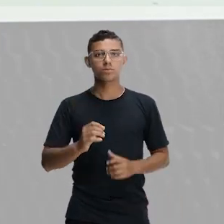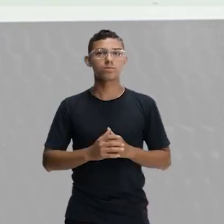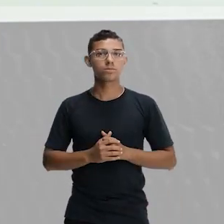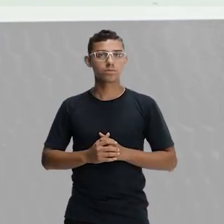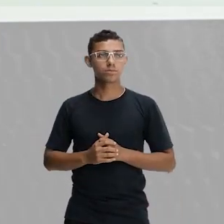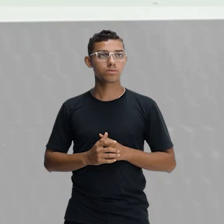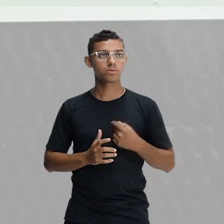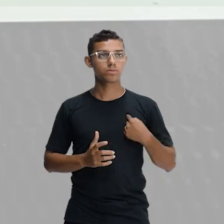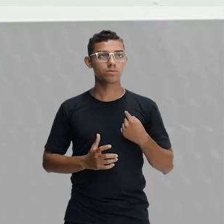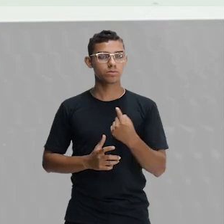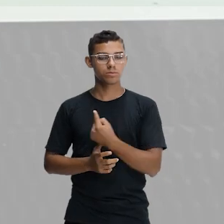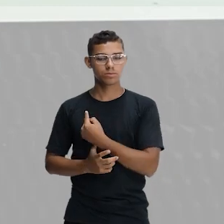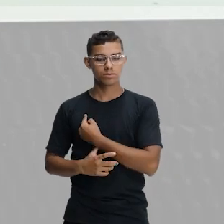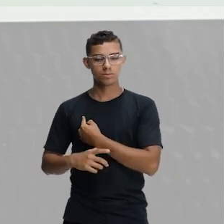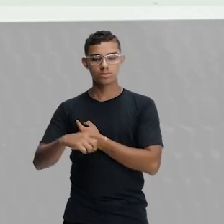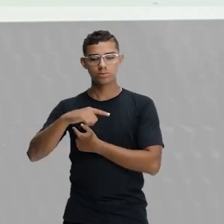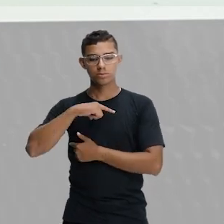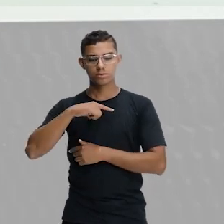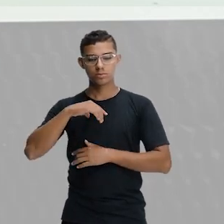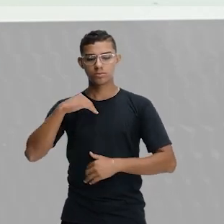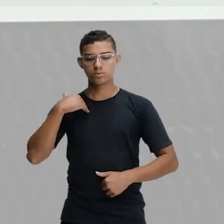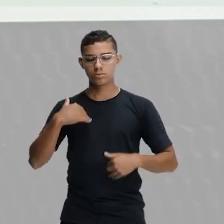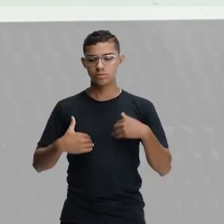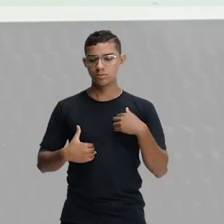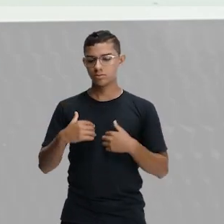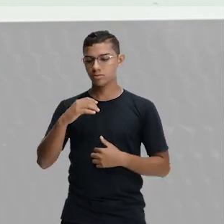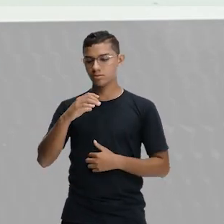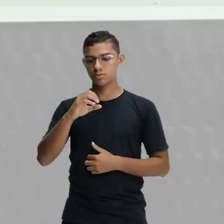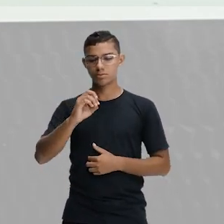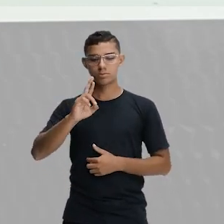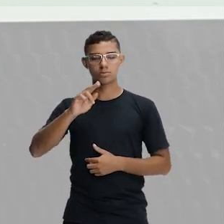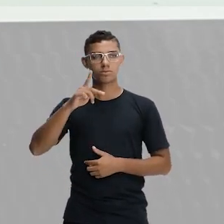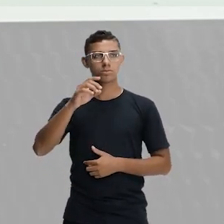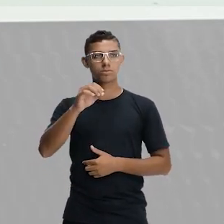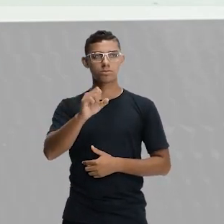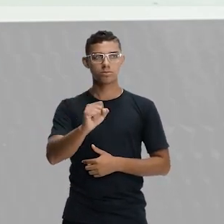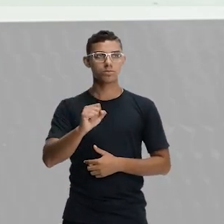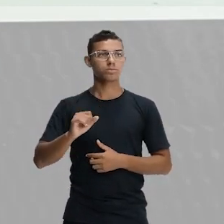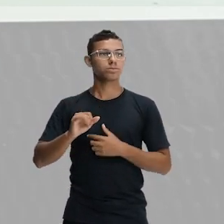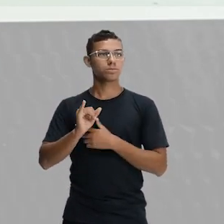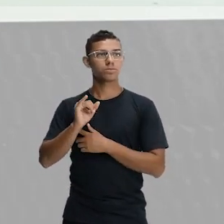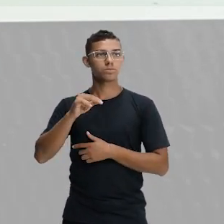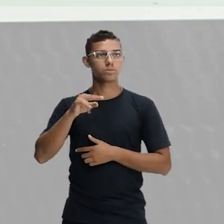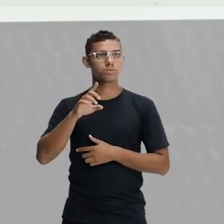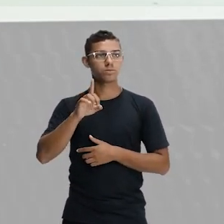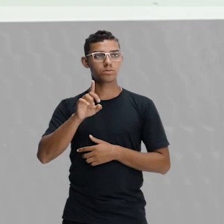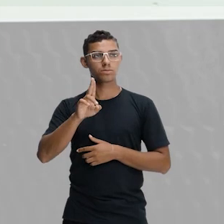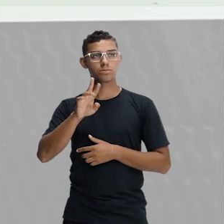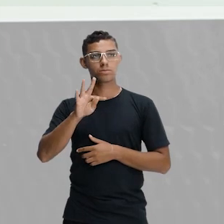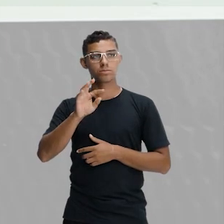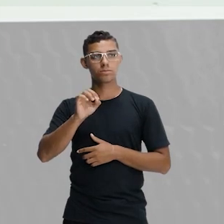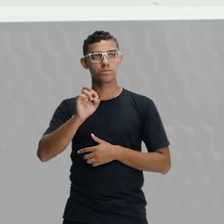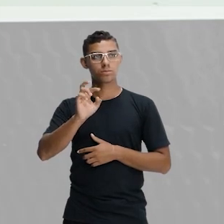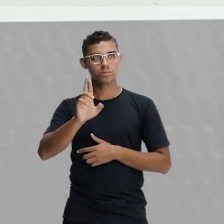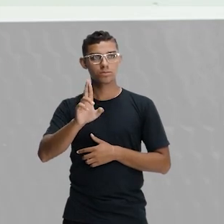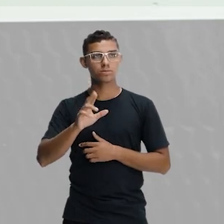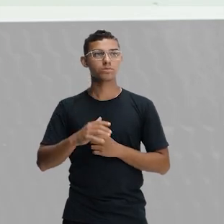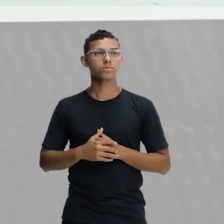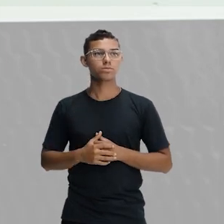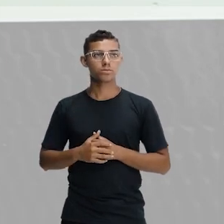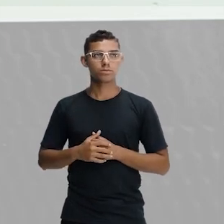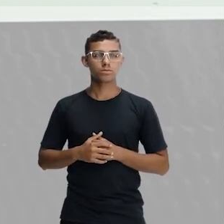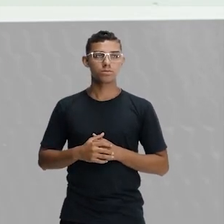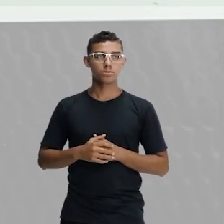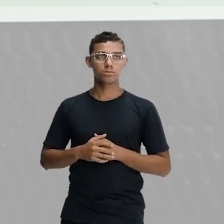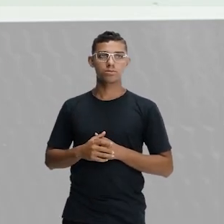Então, nós temos aqui um corpo carregado, que nós chamamos de indutor. E nós temos aqui um corpo neutro,